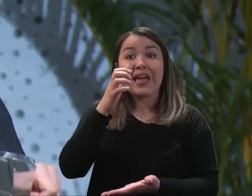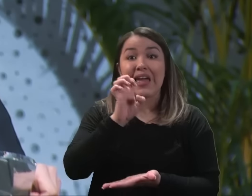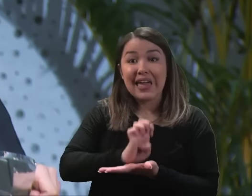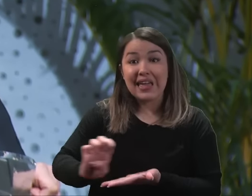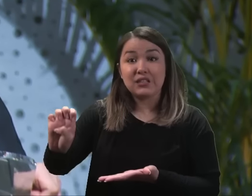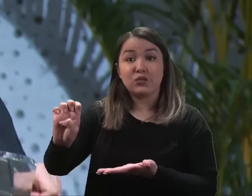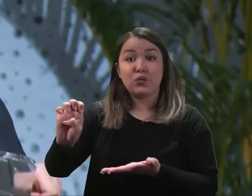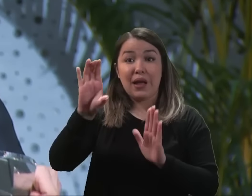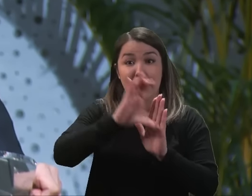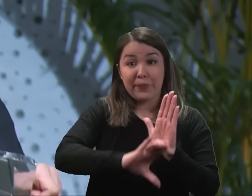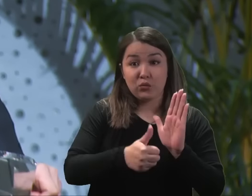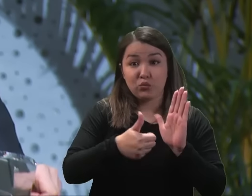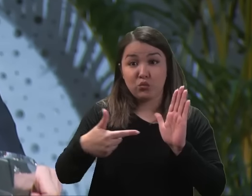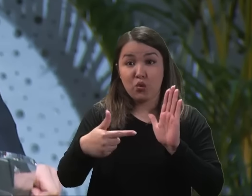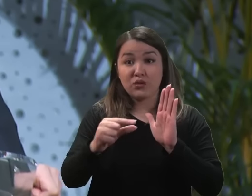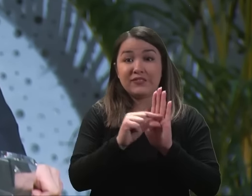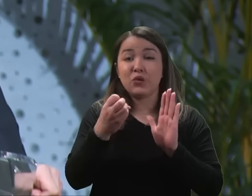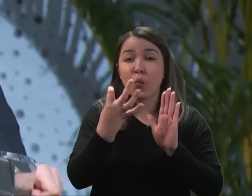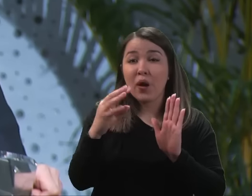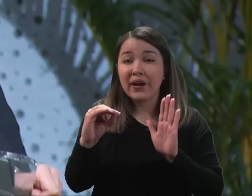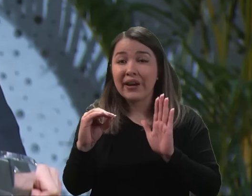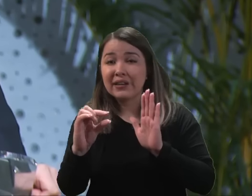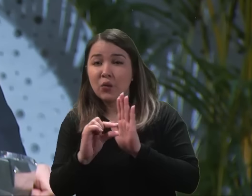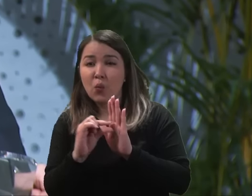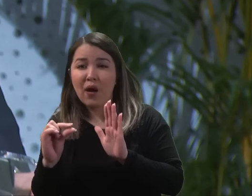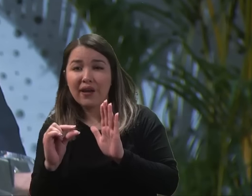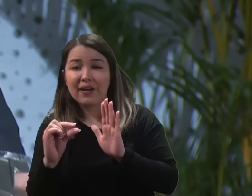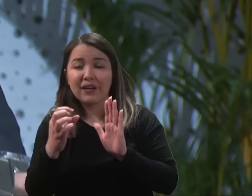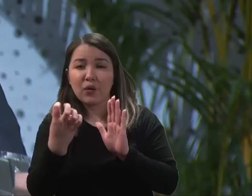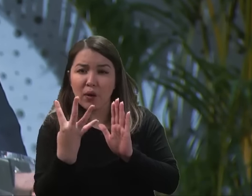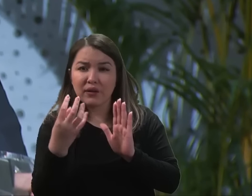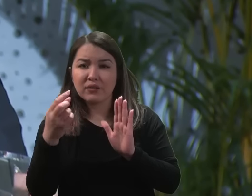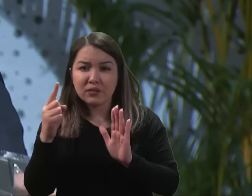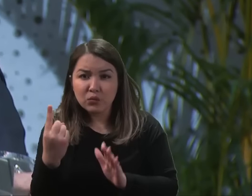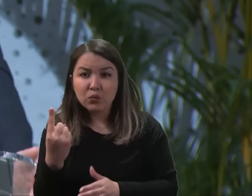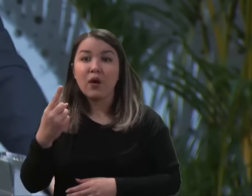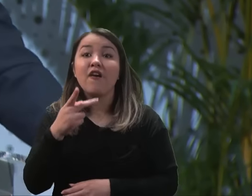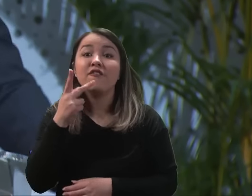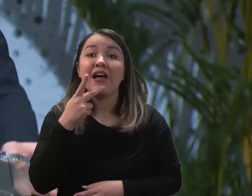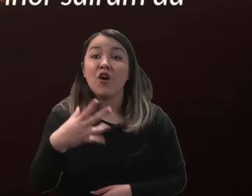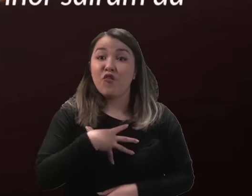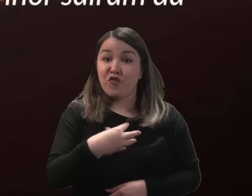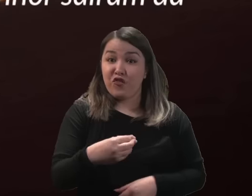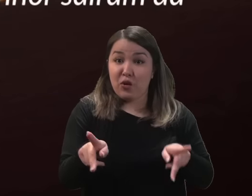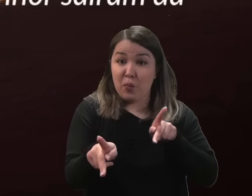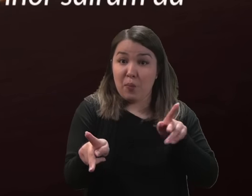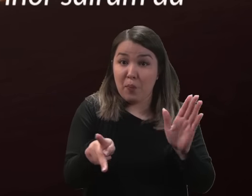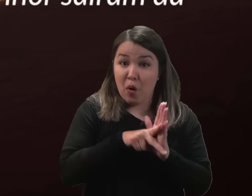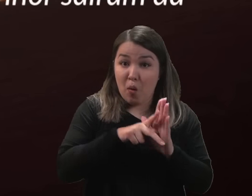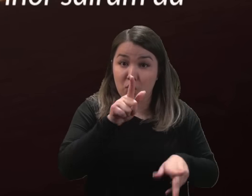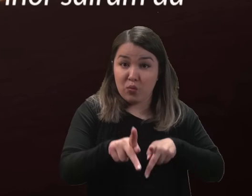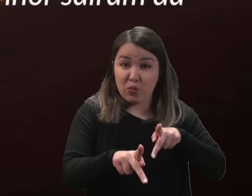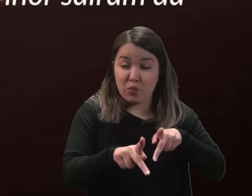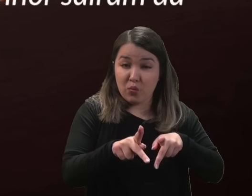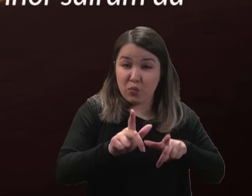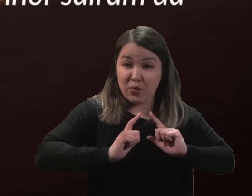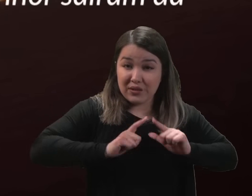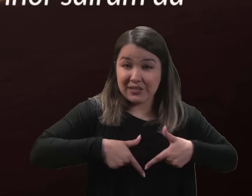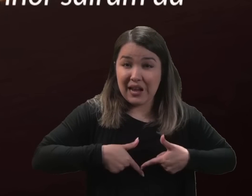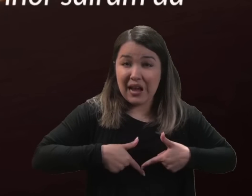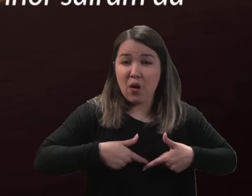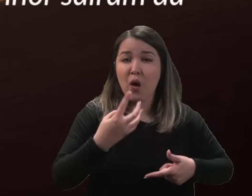e 41 diz ora o tempo que os filhos de Israel habitaram no Egito foi de 430 anos e